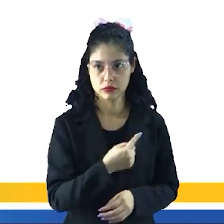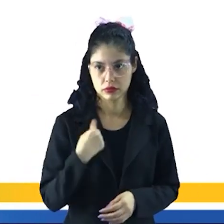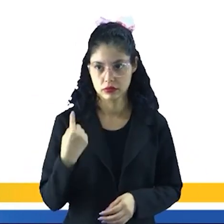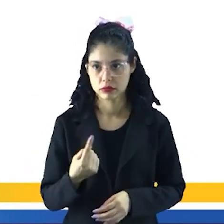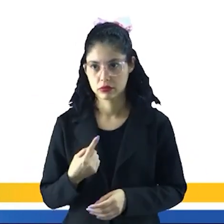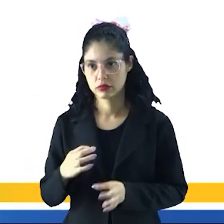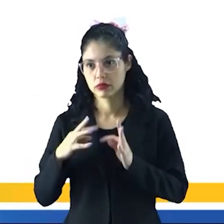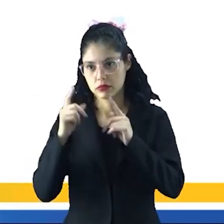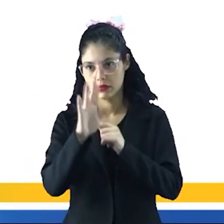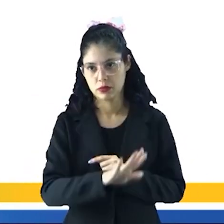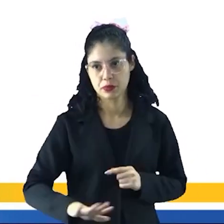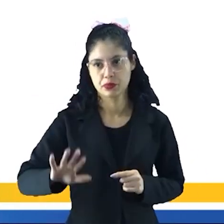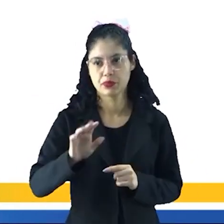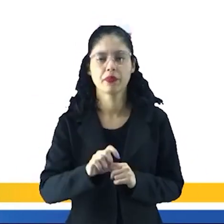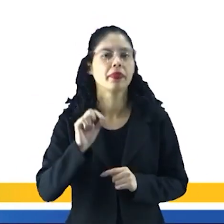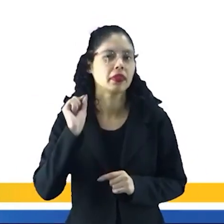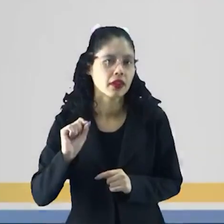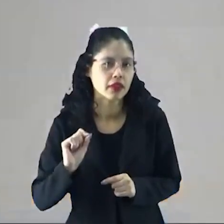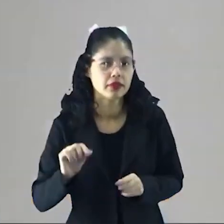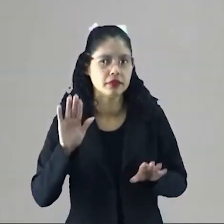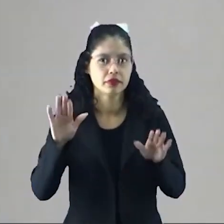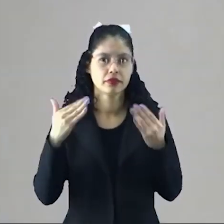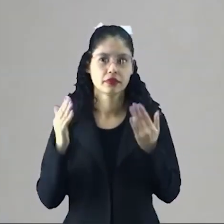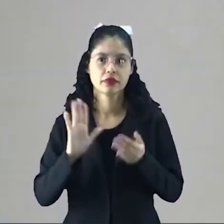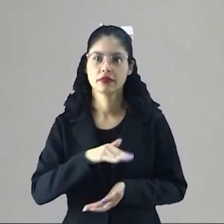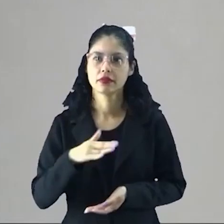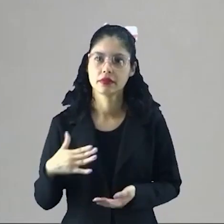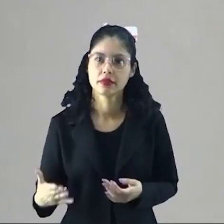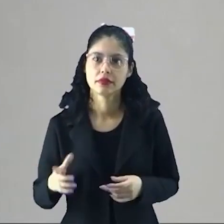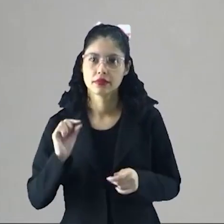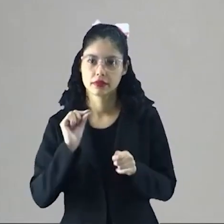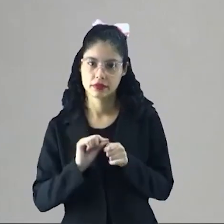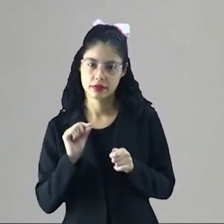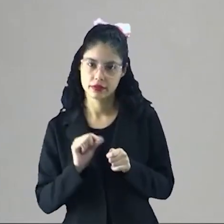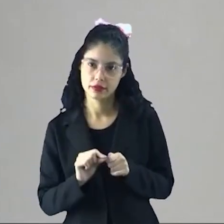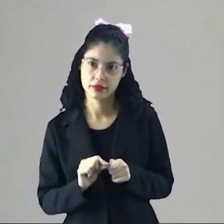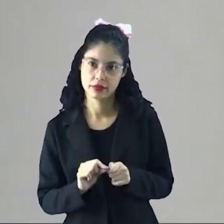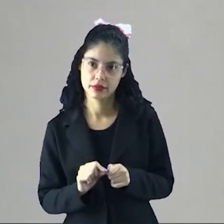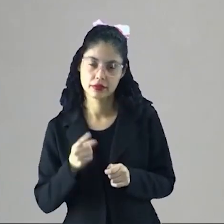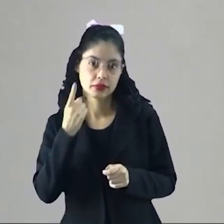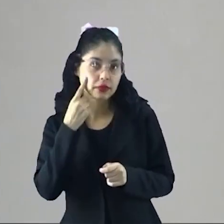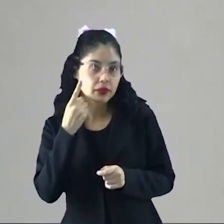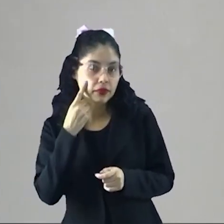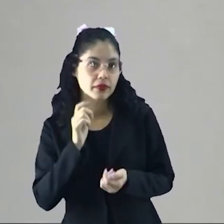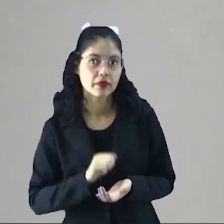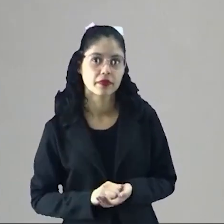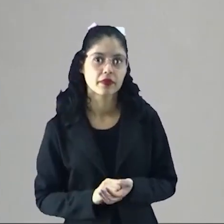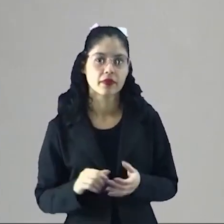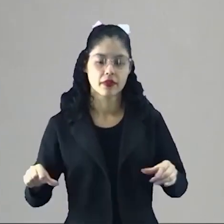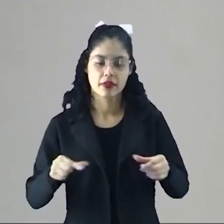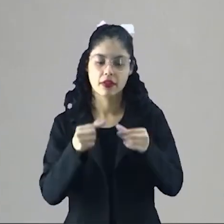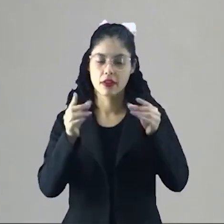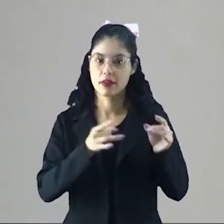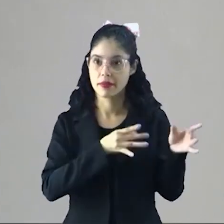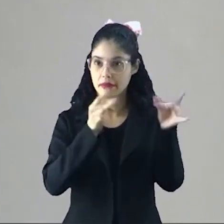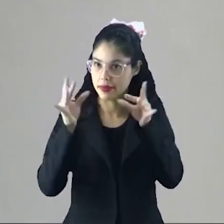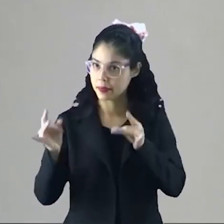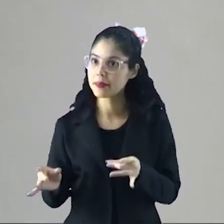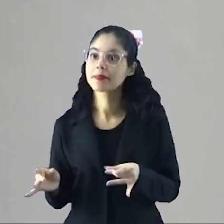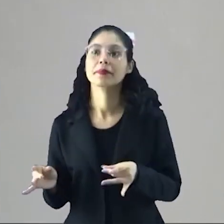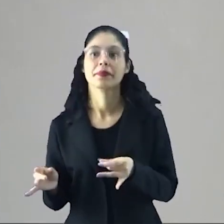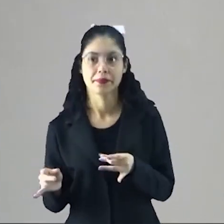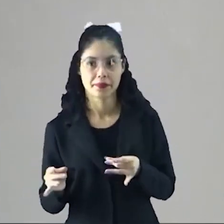devolvê-las à circulação. Então, gente, olha para cá. Quando ele coloca isso e coloca essa garrafa no